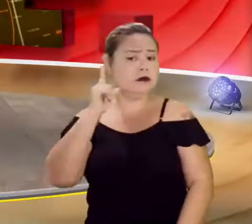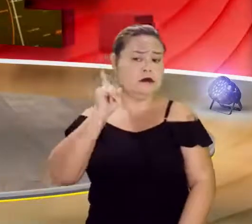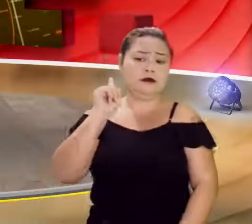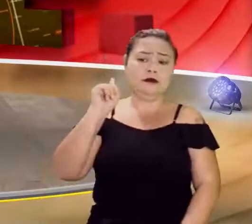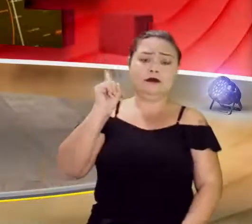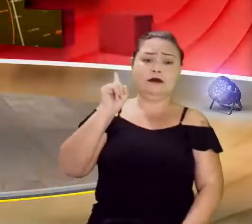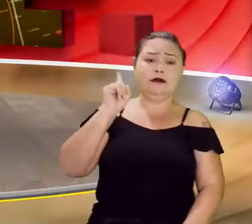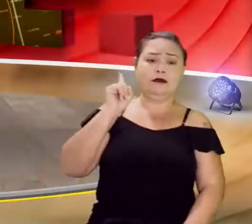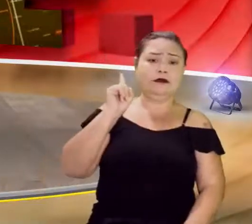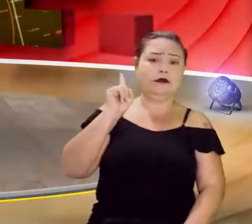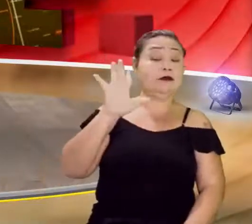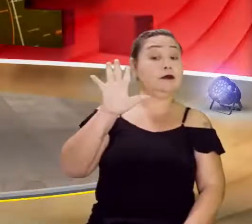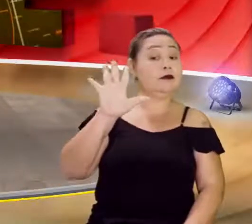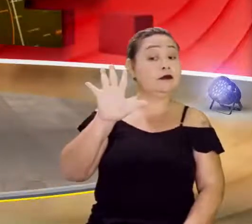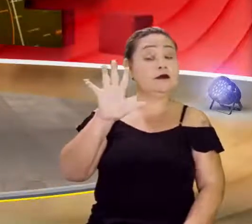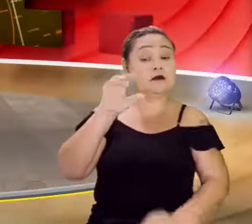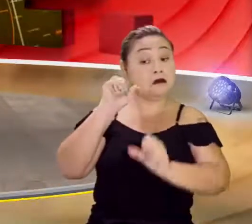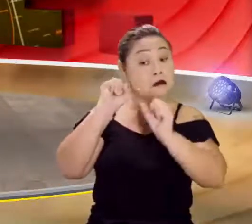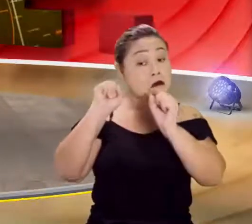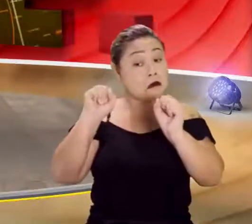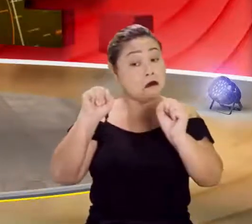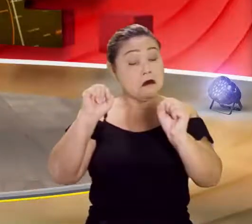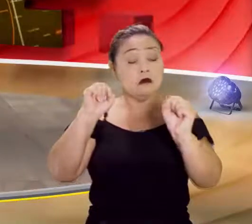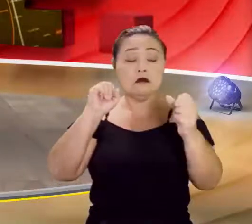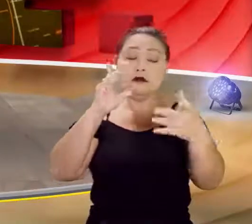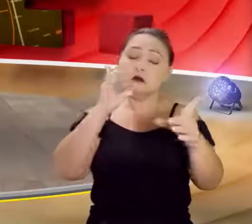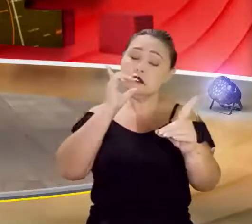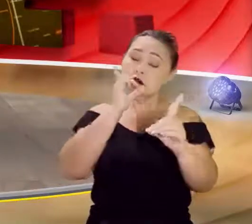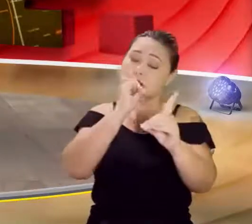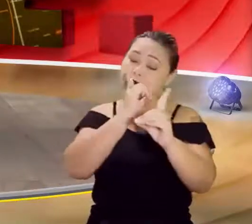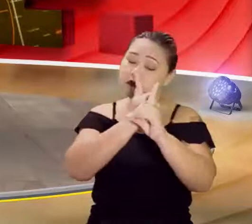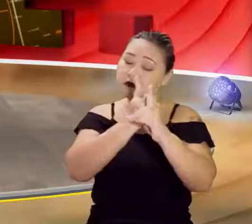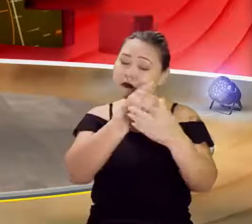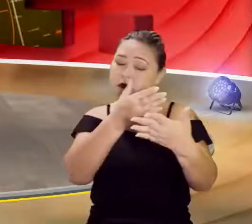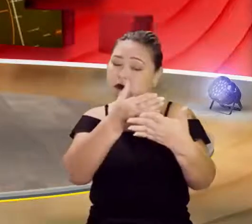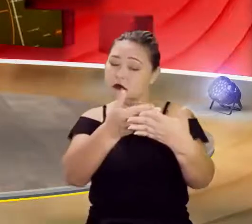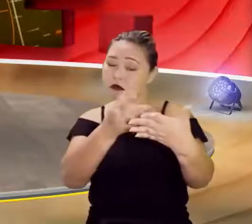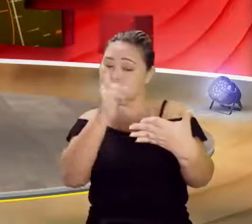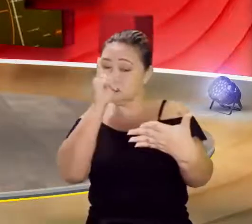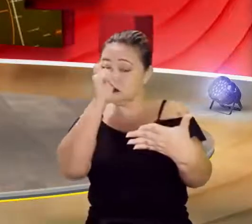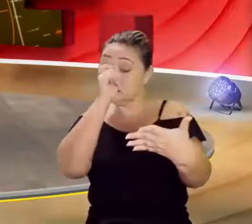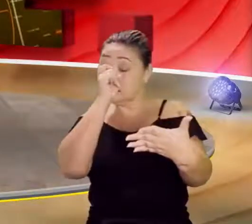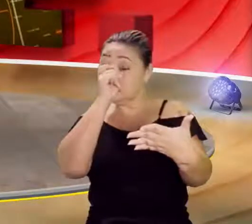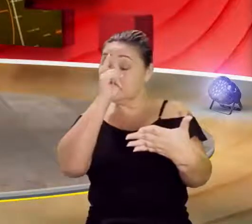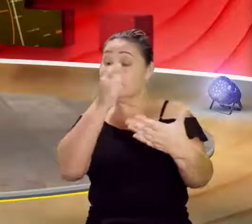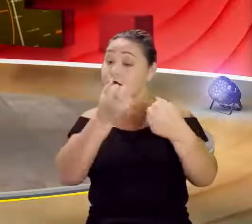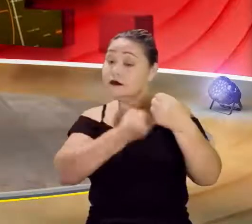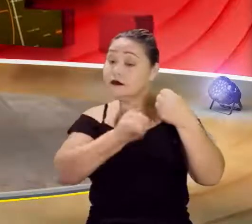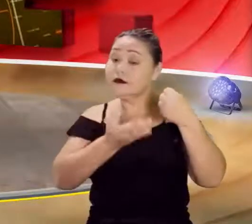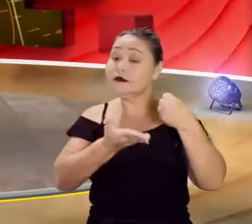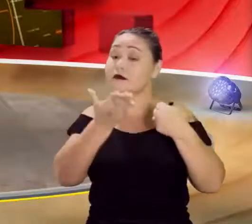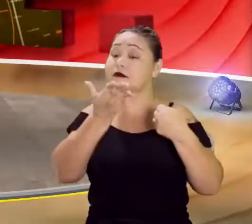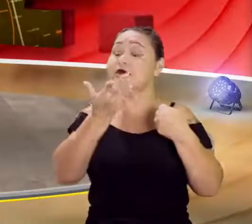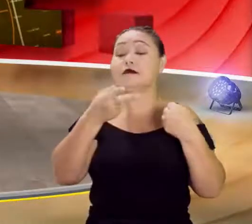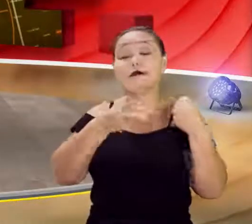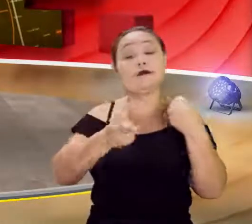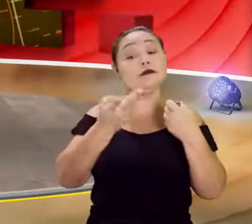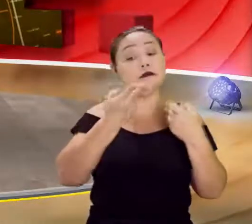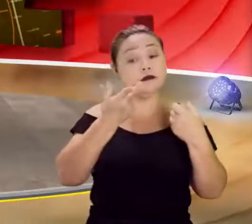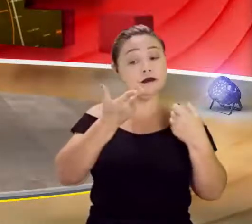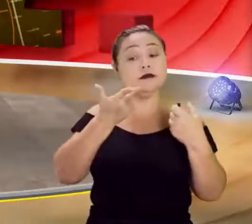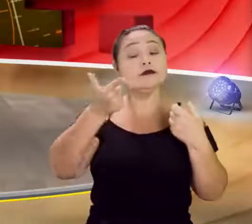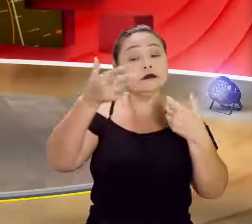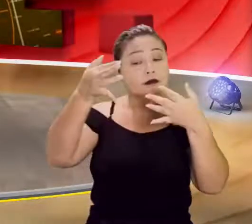favor. Podem ter encontrado alguma dificuldade nas potências. E eu sempre ressalto